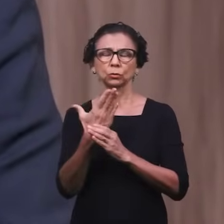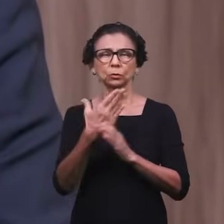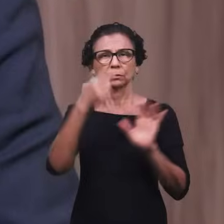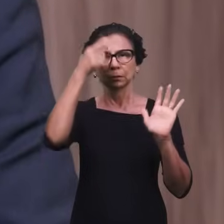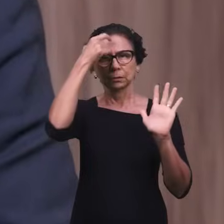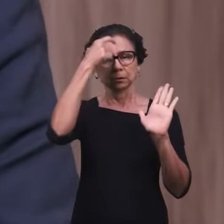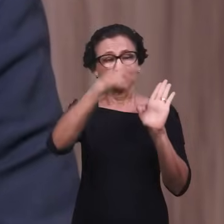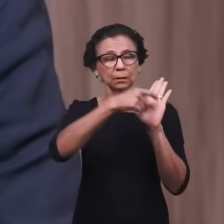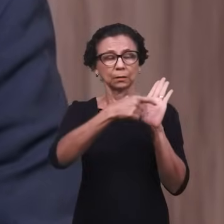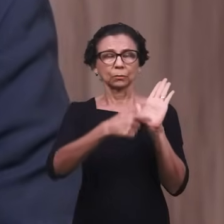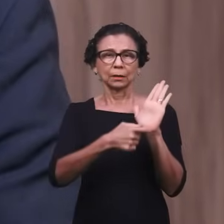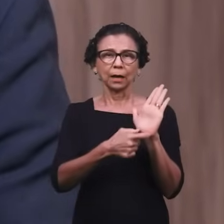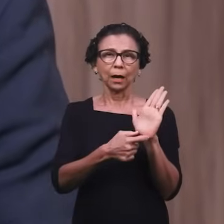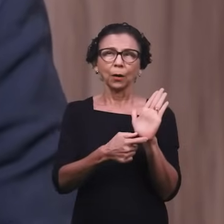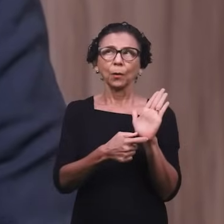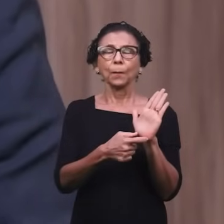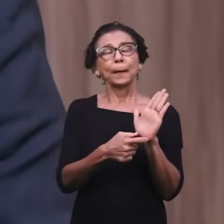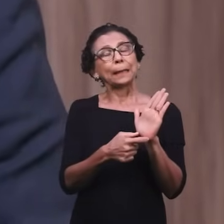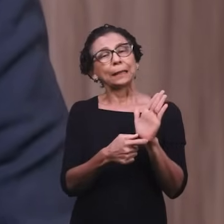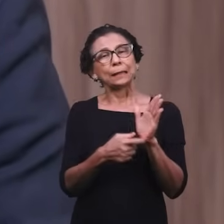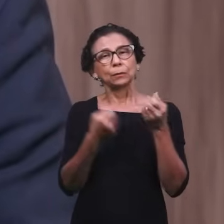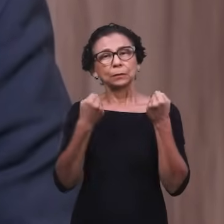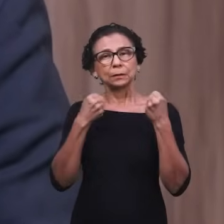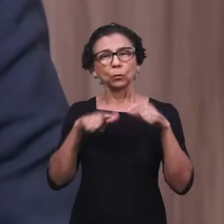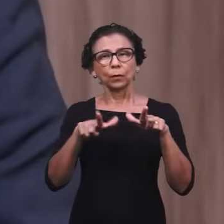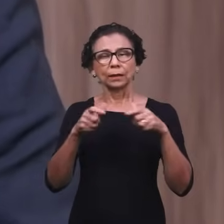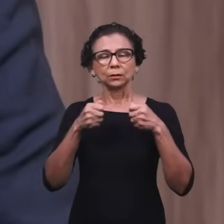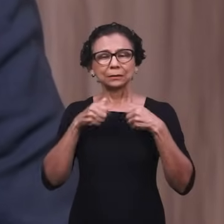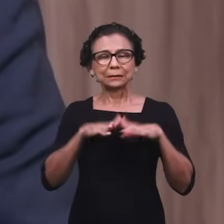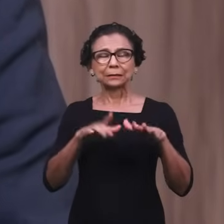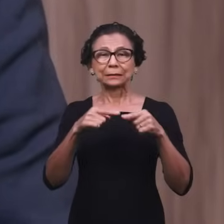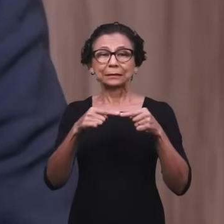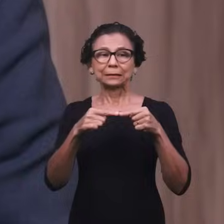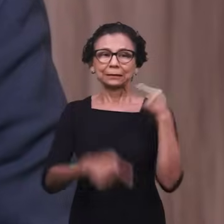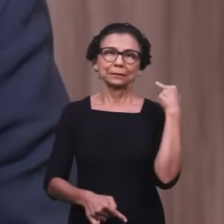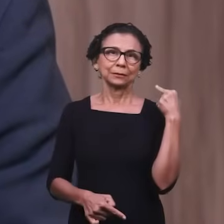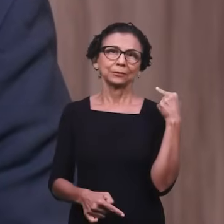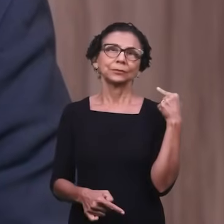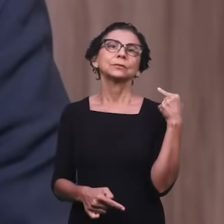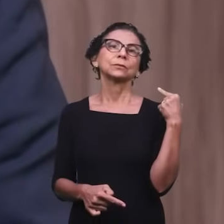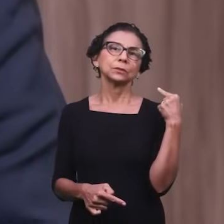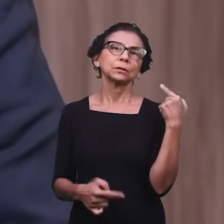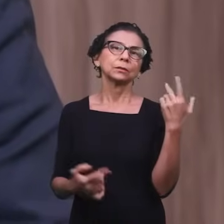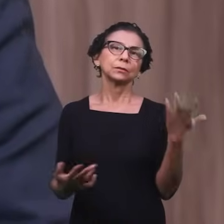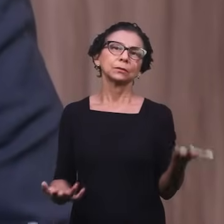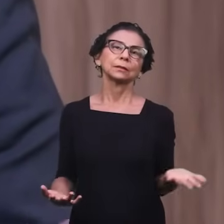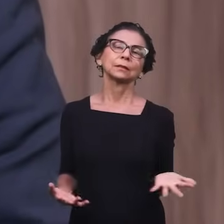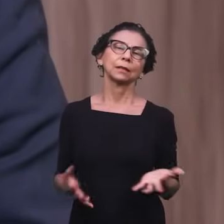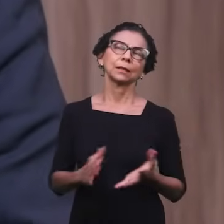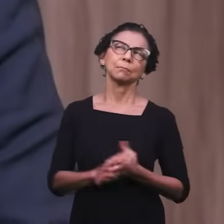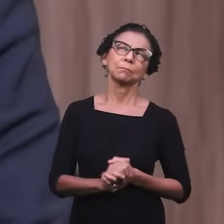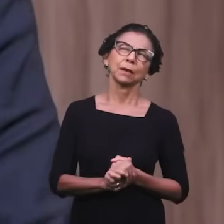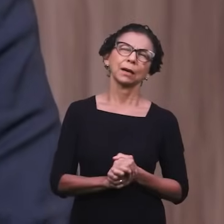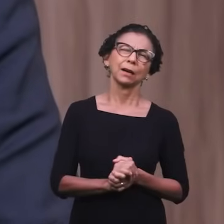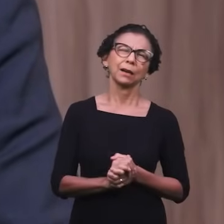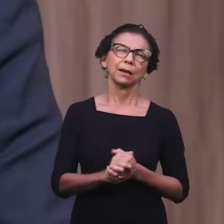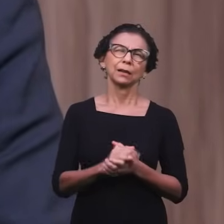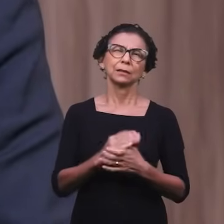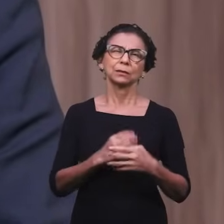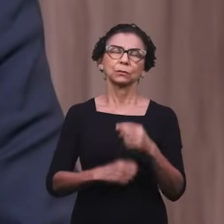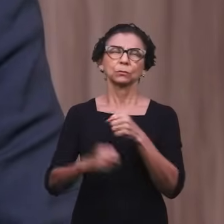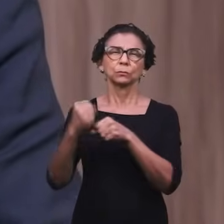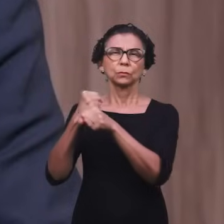desafio, mas que começou a despontar bastante, principalmente aí do ano 2000 em diante,